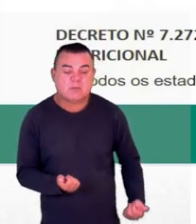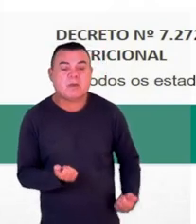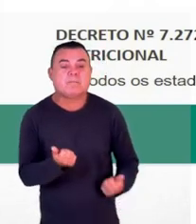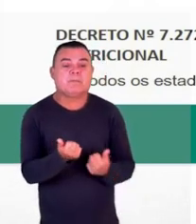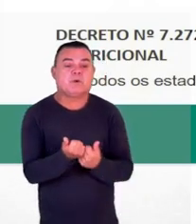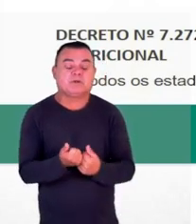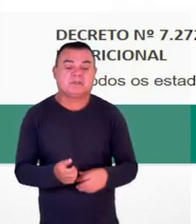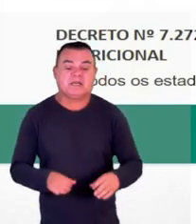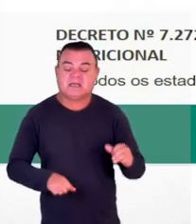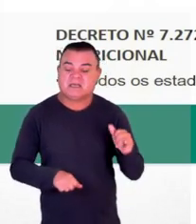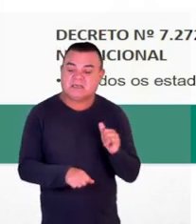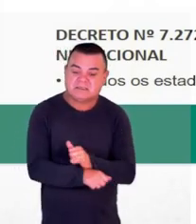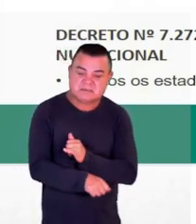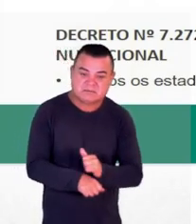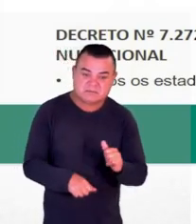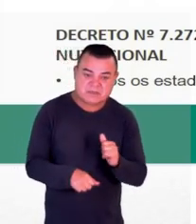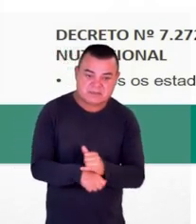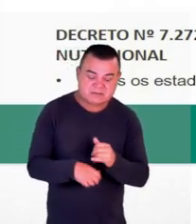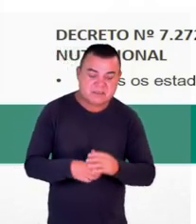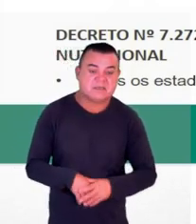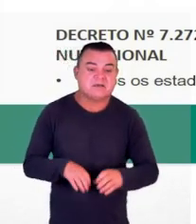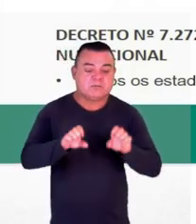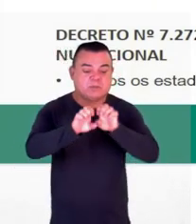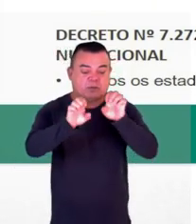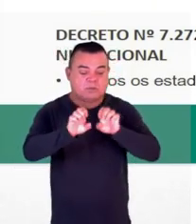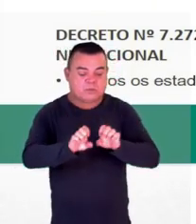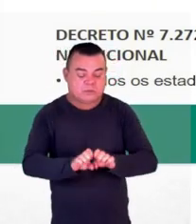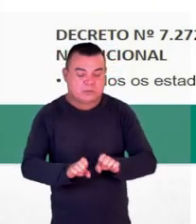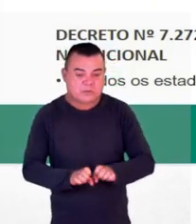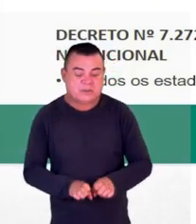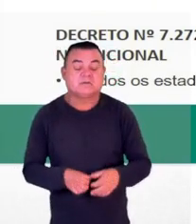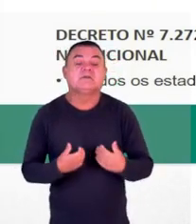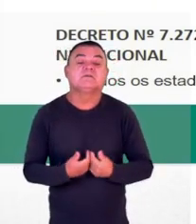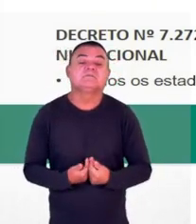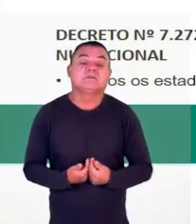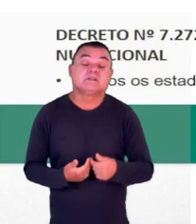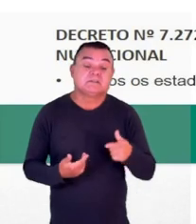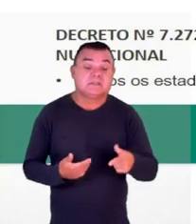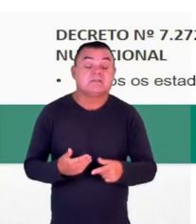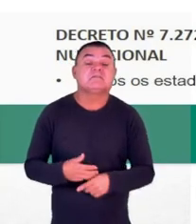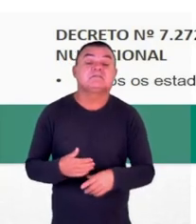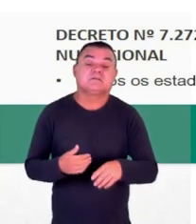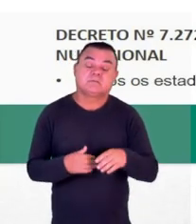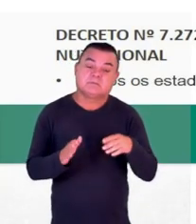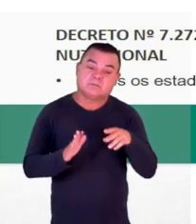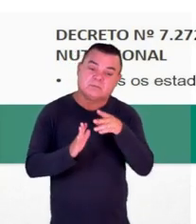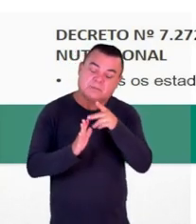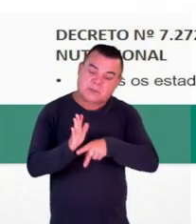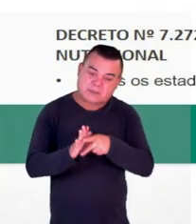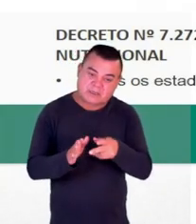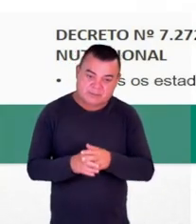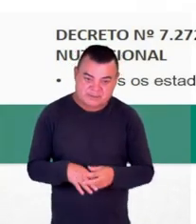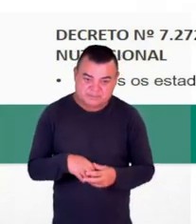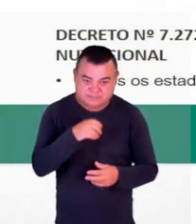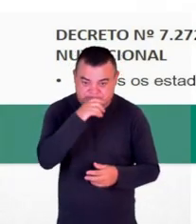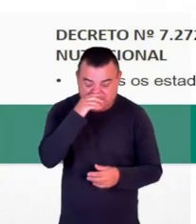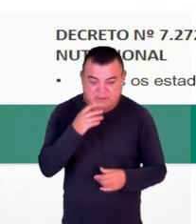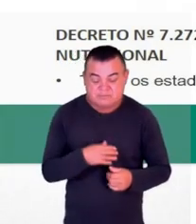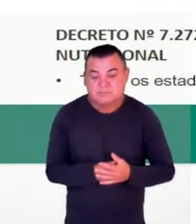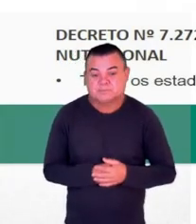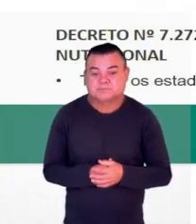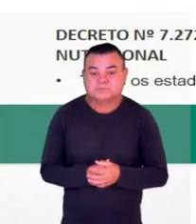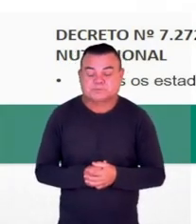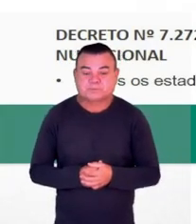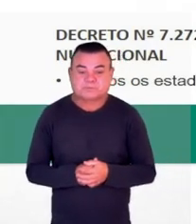Essa tem sido uma atuação de vários desses núcleos da an né que foram instituídos aí eh no âmbito de